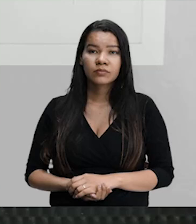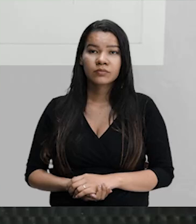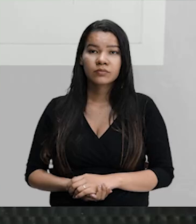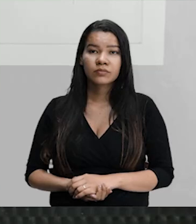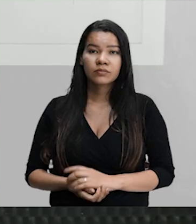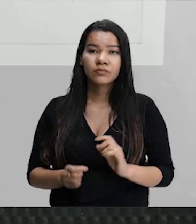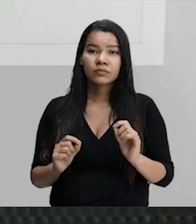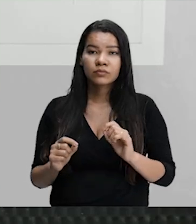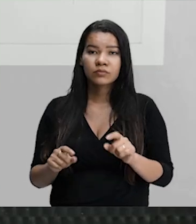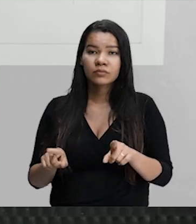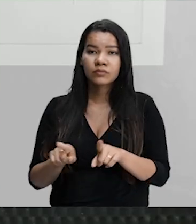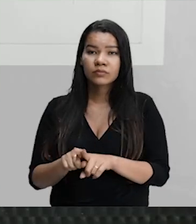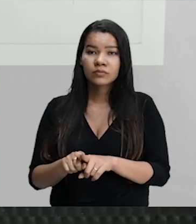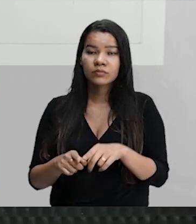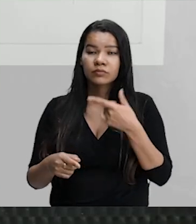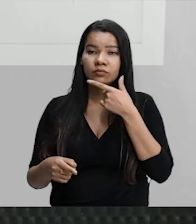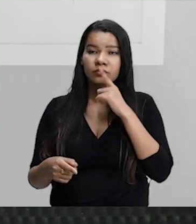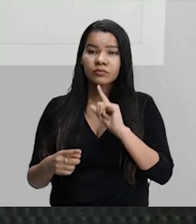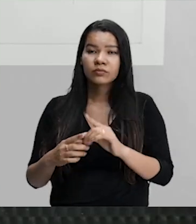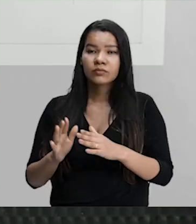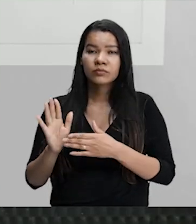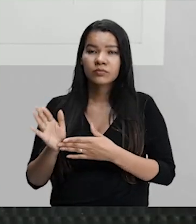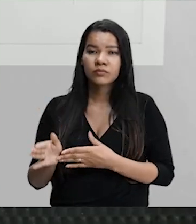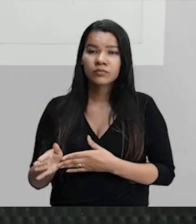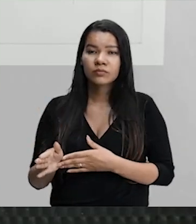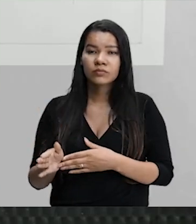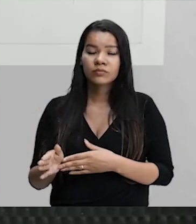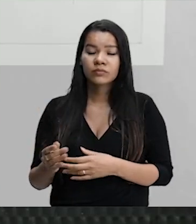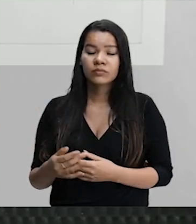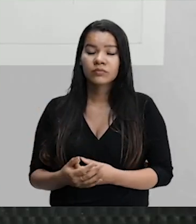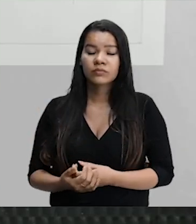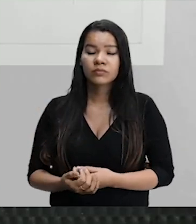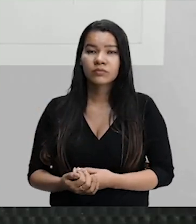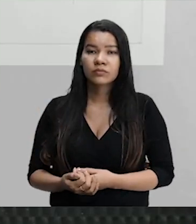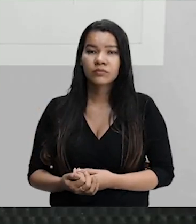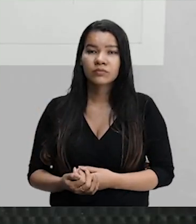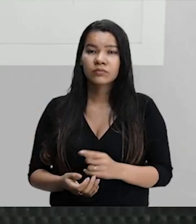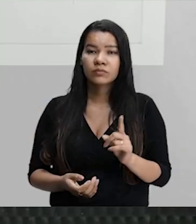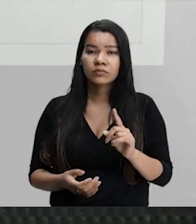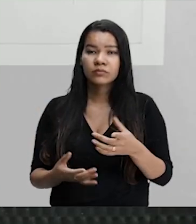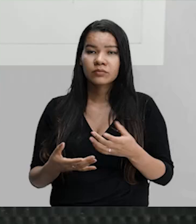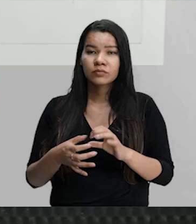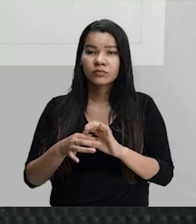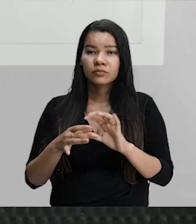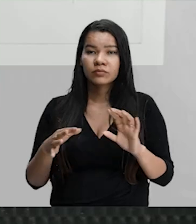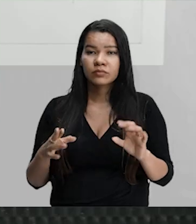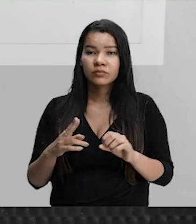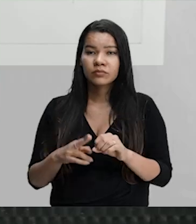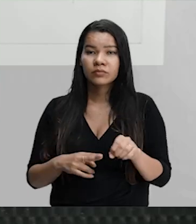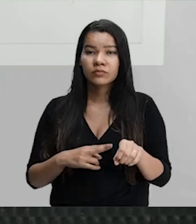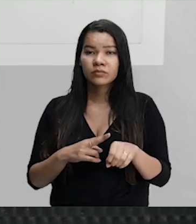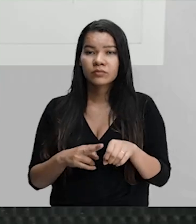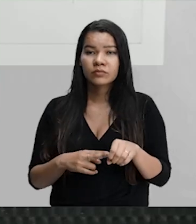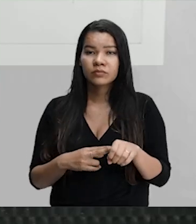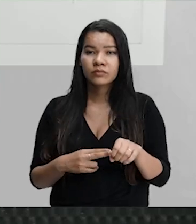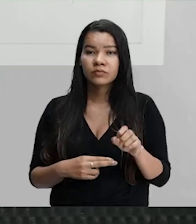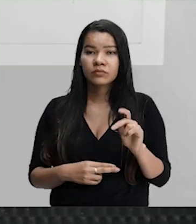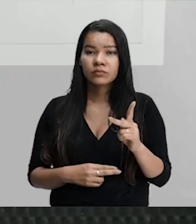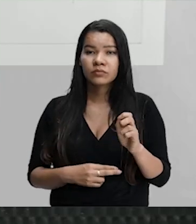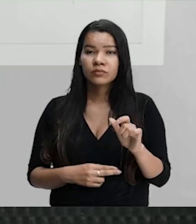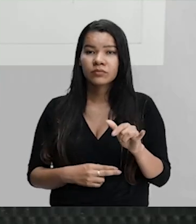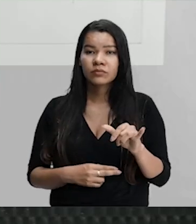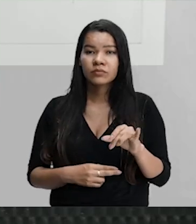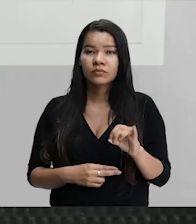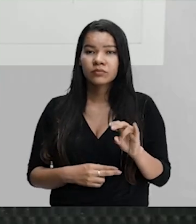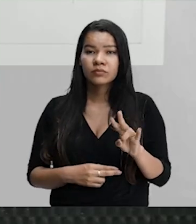Para que ele também consiga se estabilizar, ao invés de ele liberar um núcleo, né, de hélio, né, uma partícula